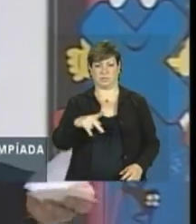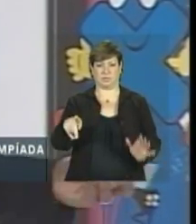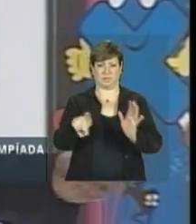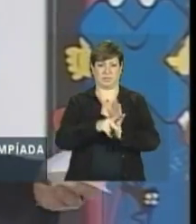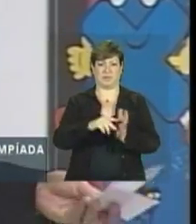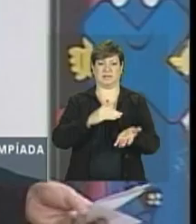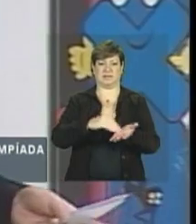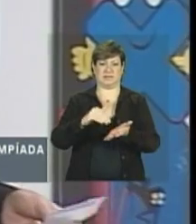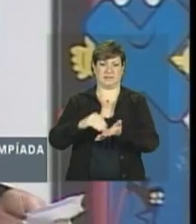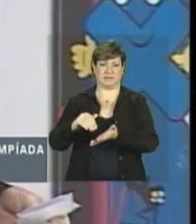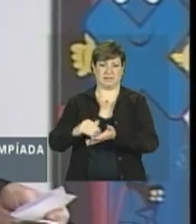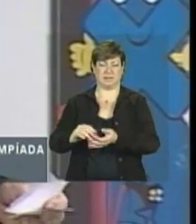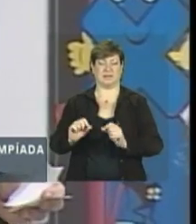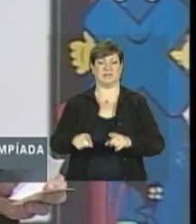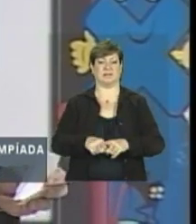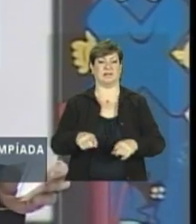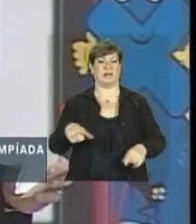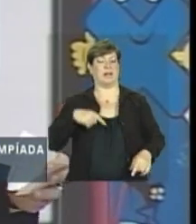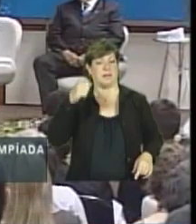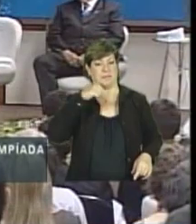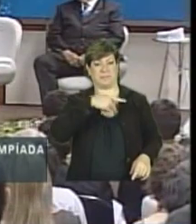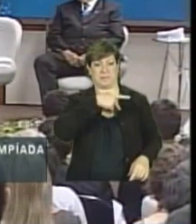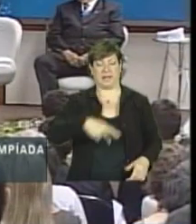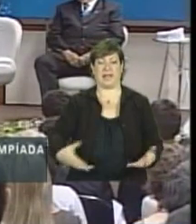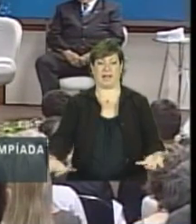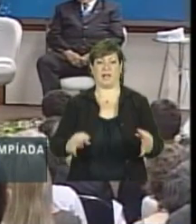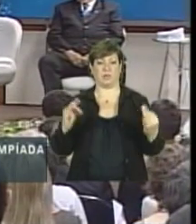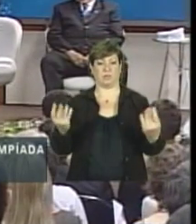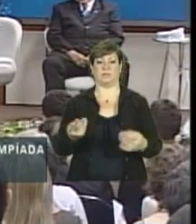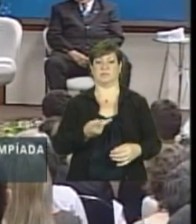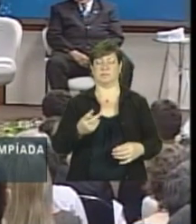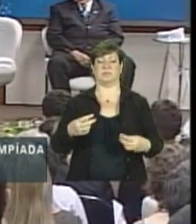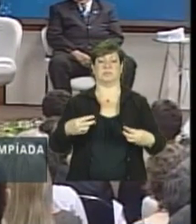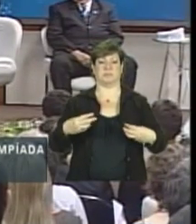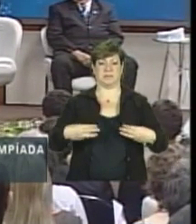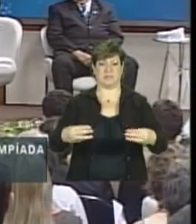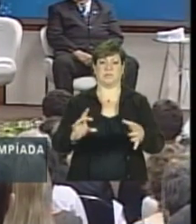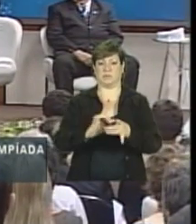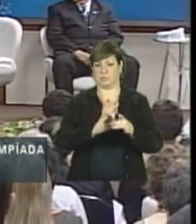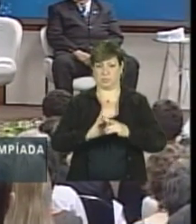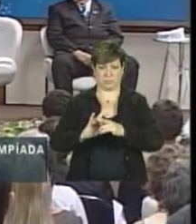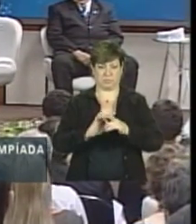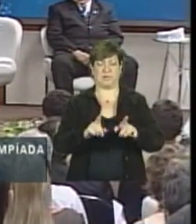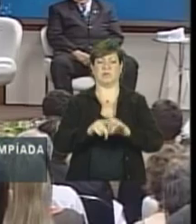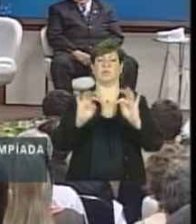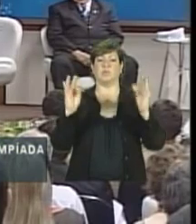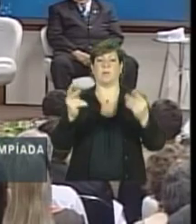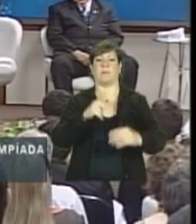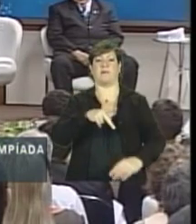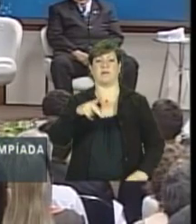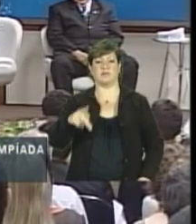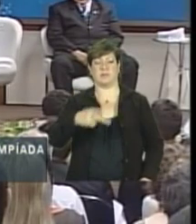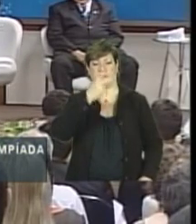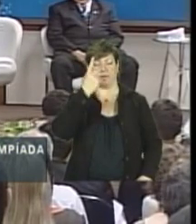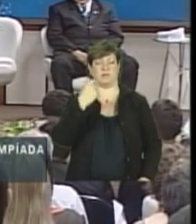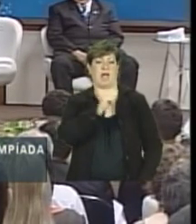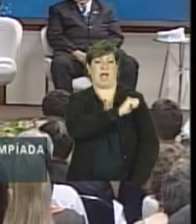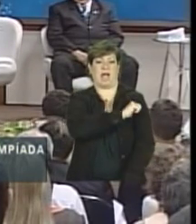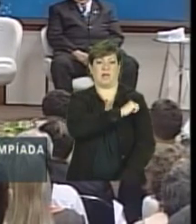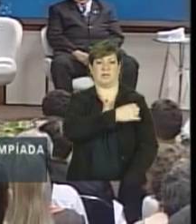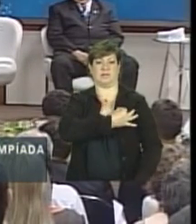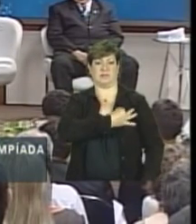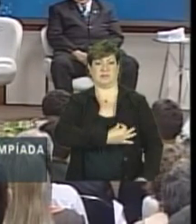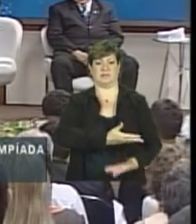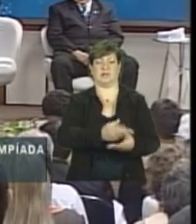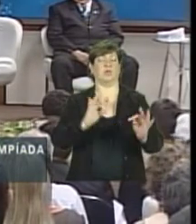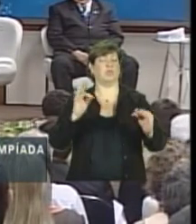mostrar que a presidenta quer que os dois ministérios andem juntos mesmo e casados. Saudar todos os professores, os medalhistas e os alunos que